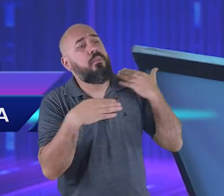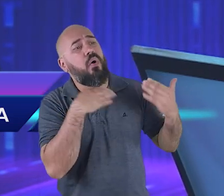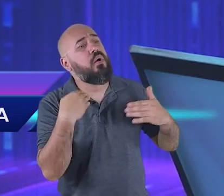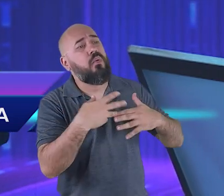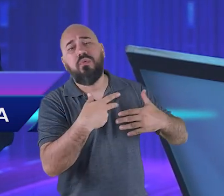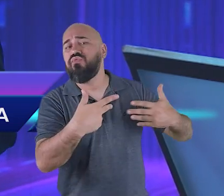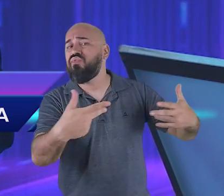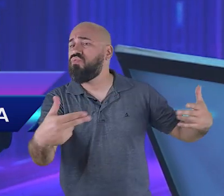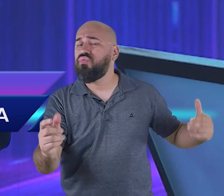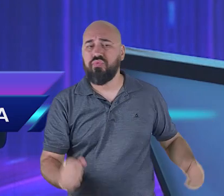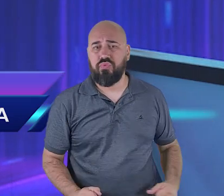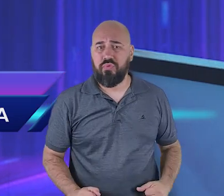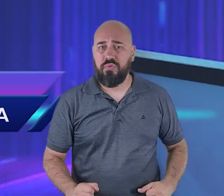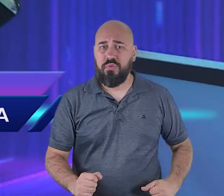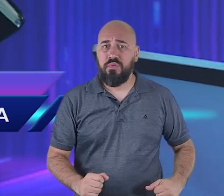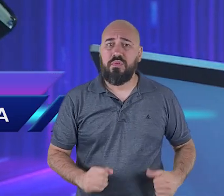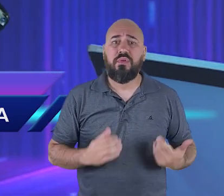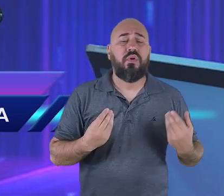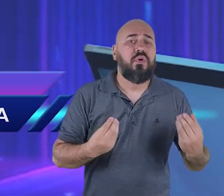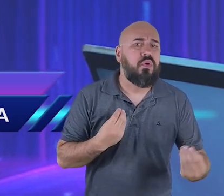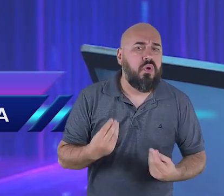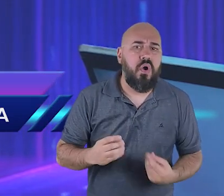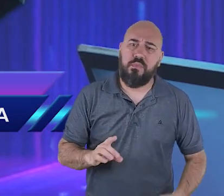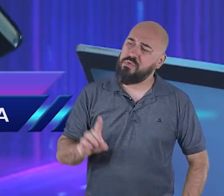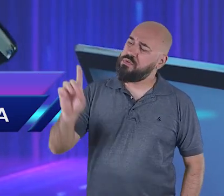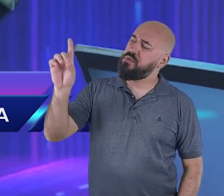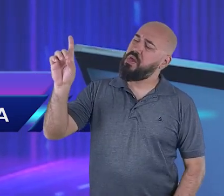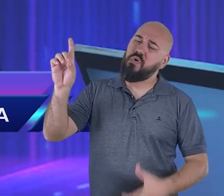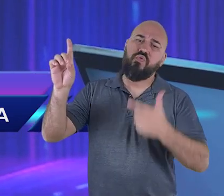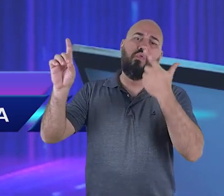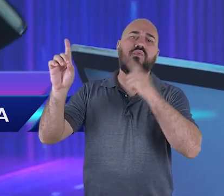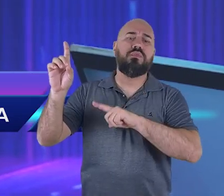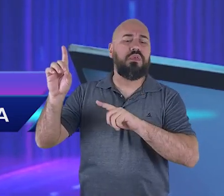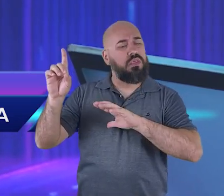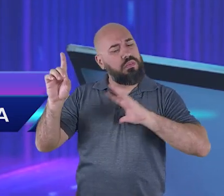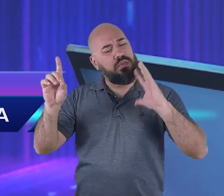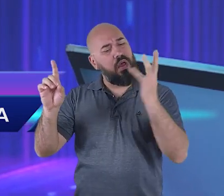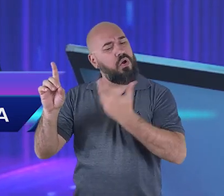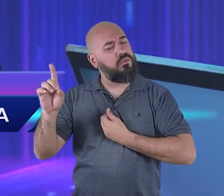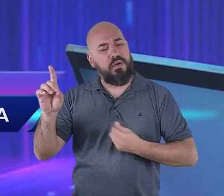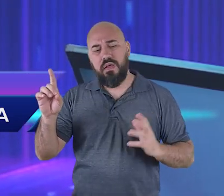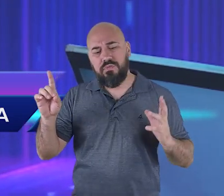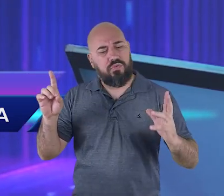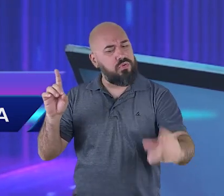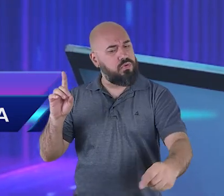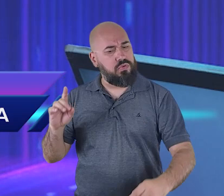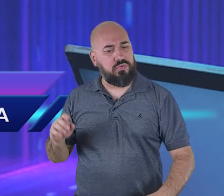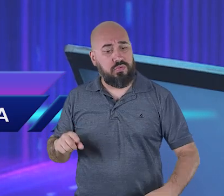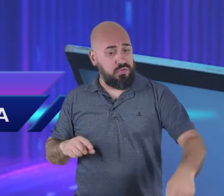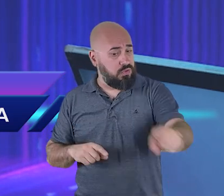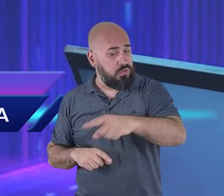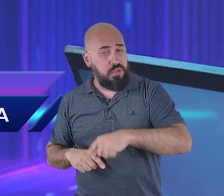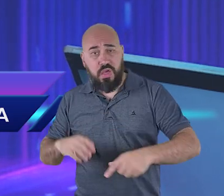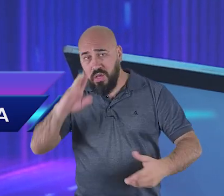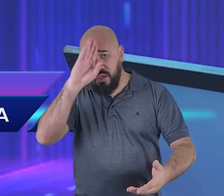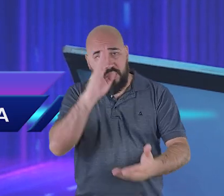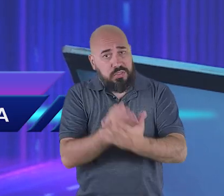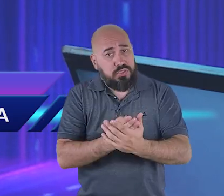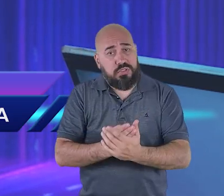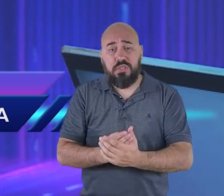amoroso deve fazer? Como ele pode alcançar um planeta rebelde que acredita nas mentiras do